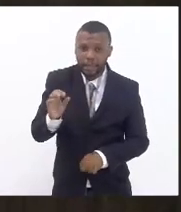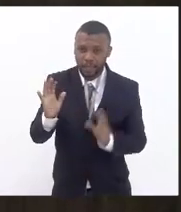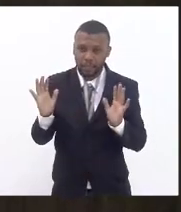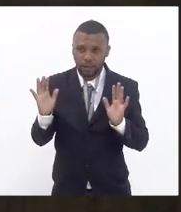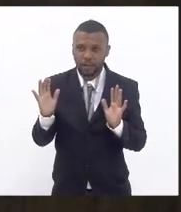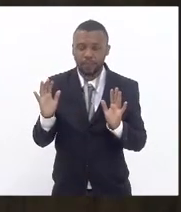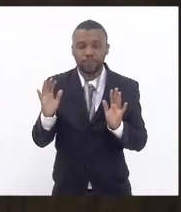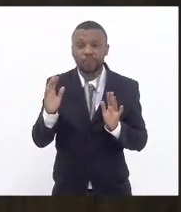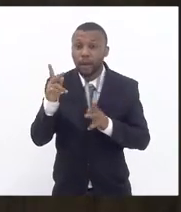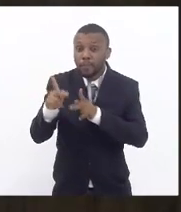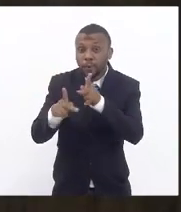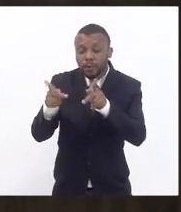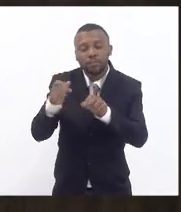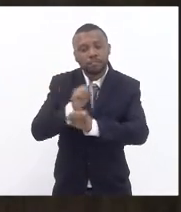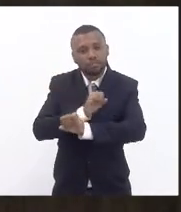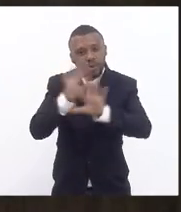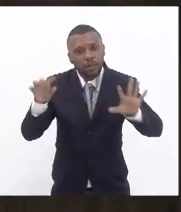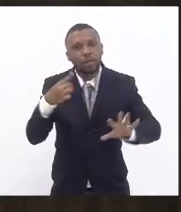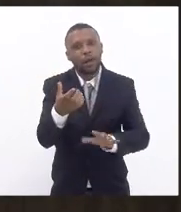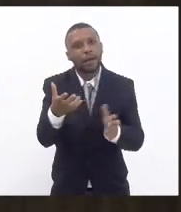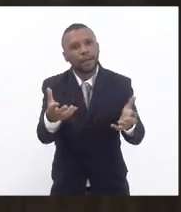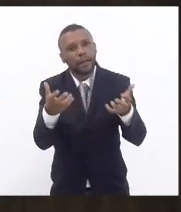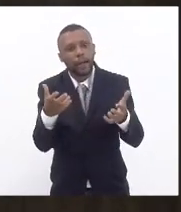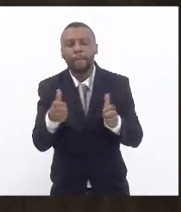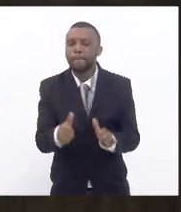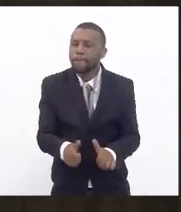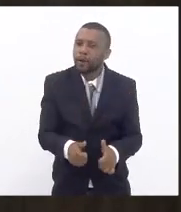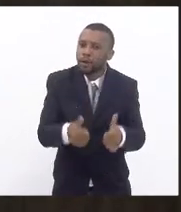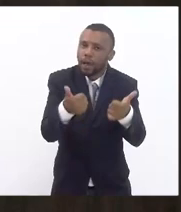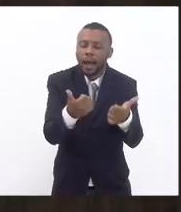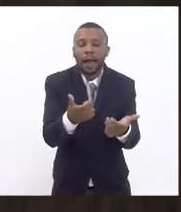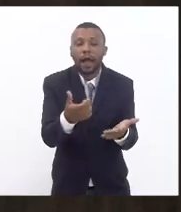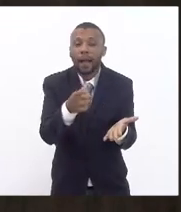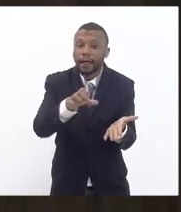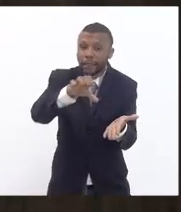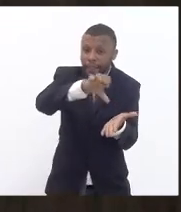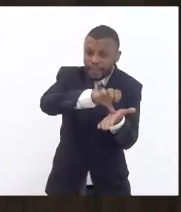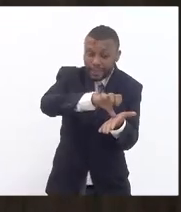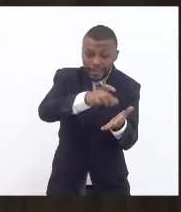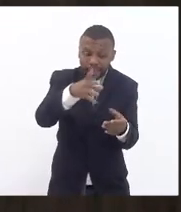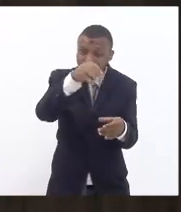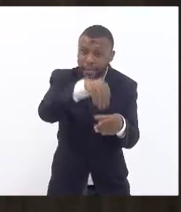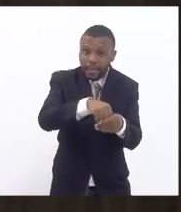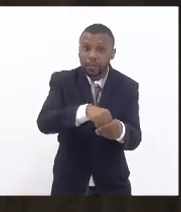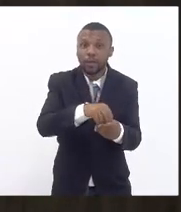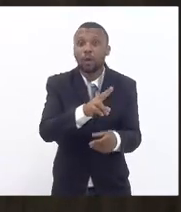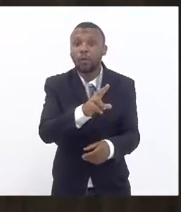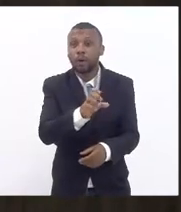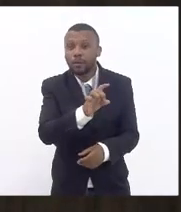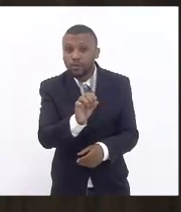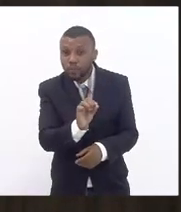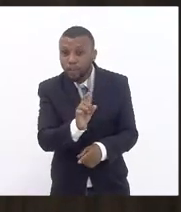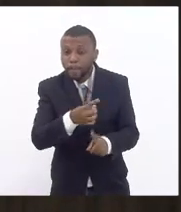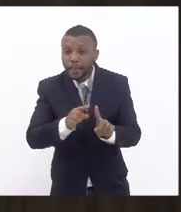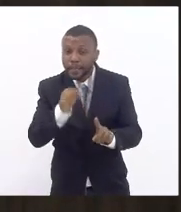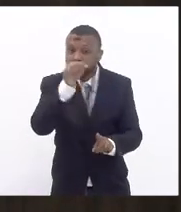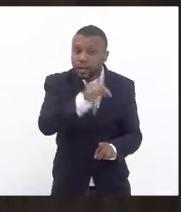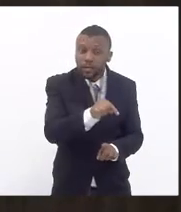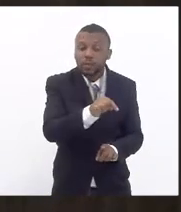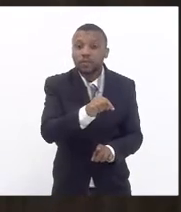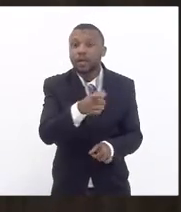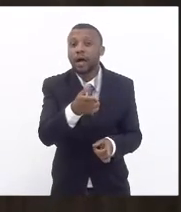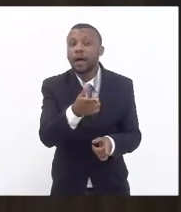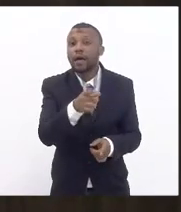bem clara, nós queremos sim, nós queremos a maioria dentro da UESO, mas ela sendo a Universidade da Zona Oeste. Nós